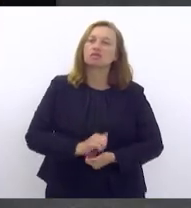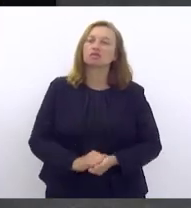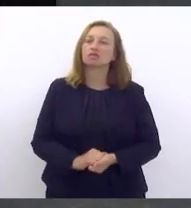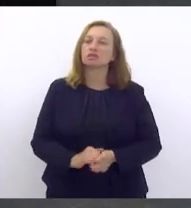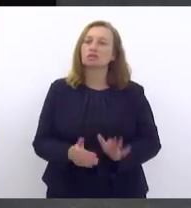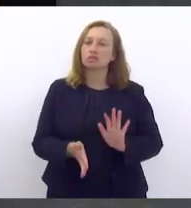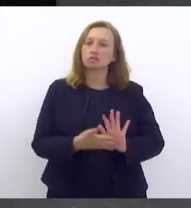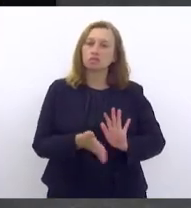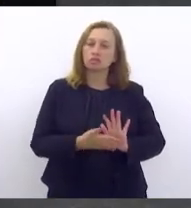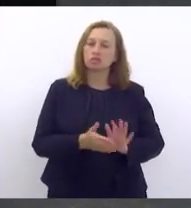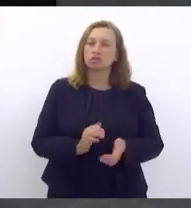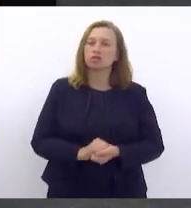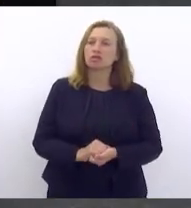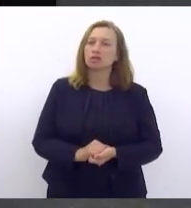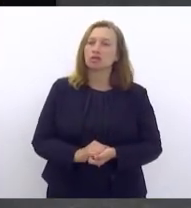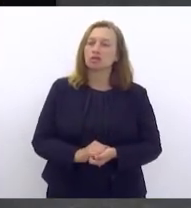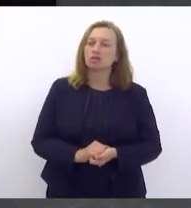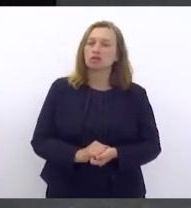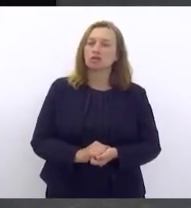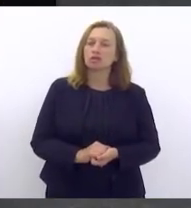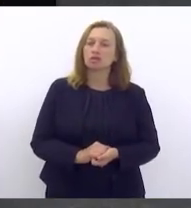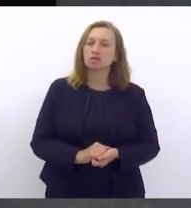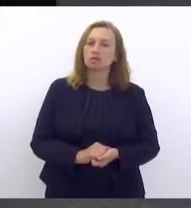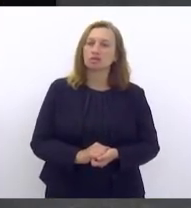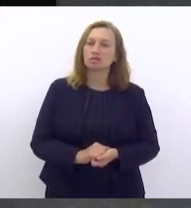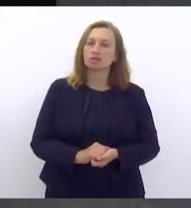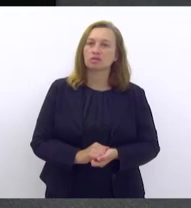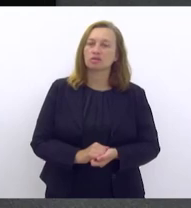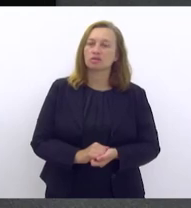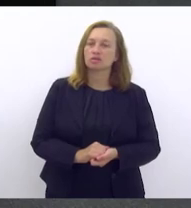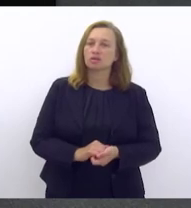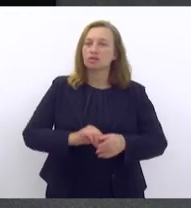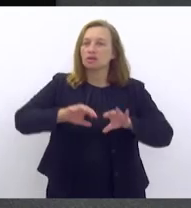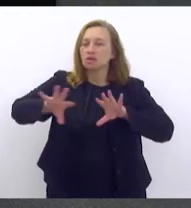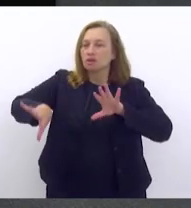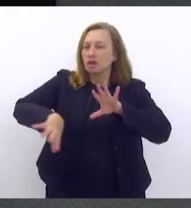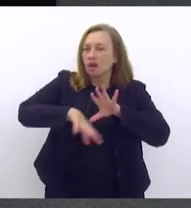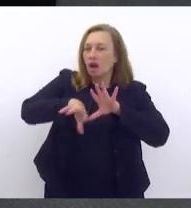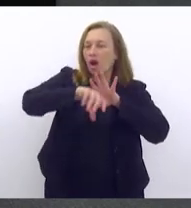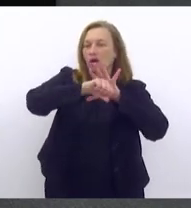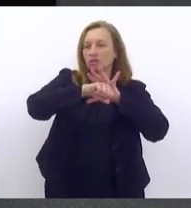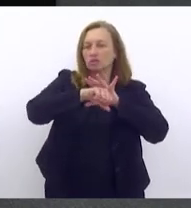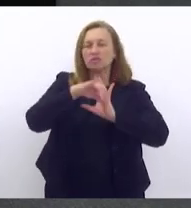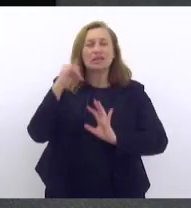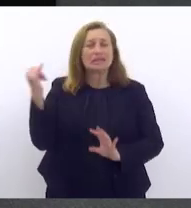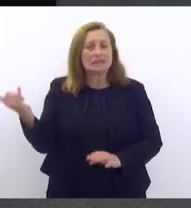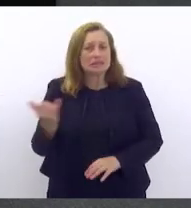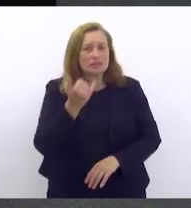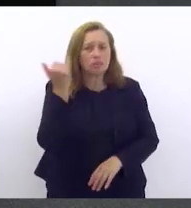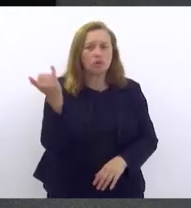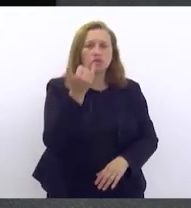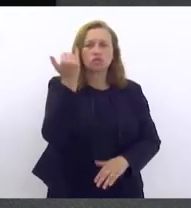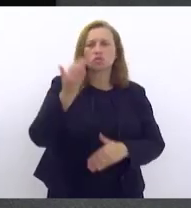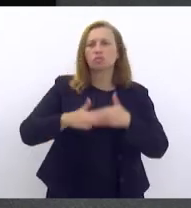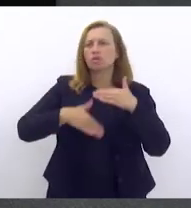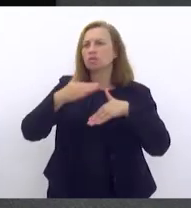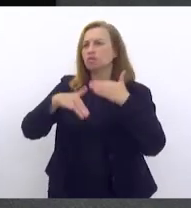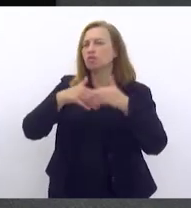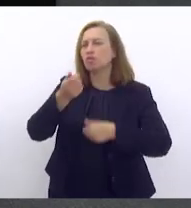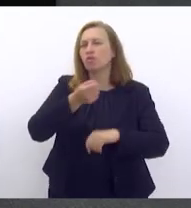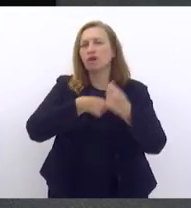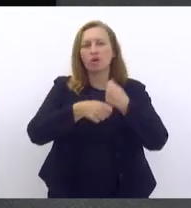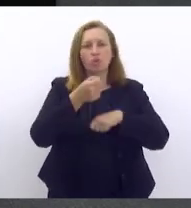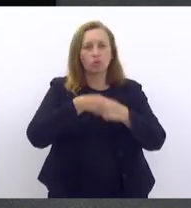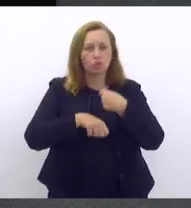procedimento. O nosso audiovisual é importantíssimo para o desenvolvimento